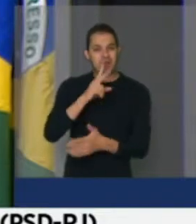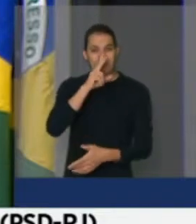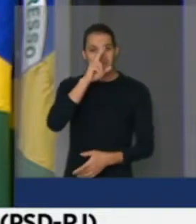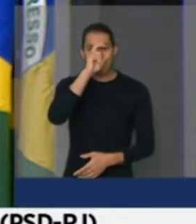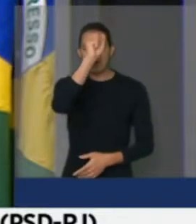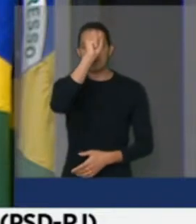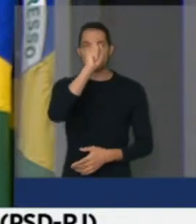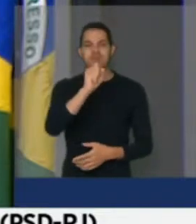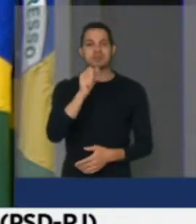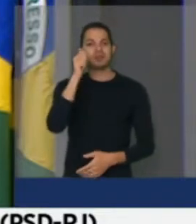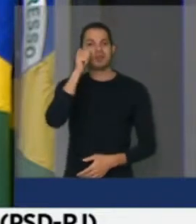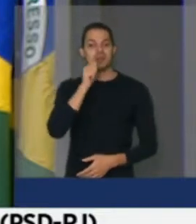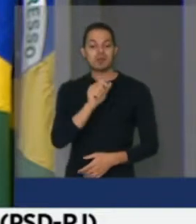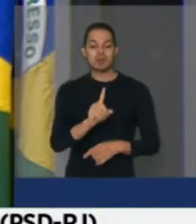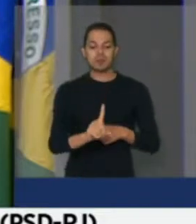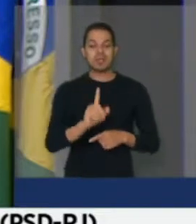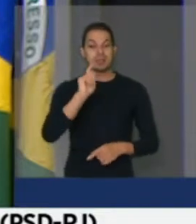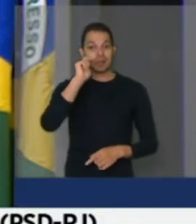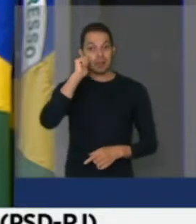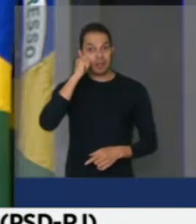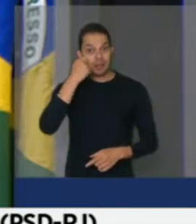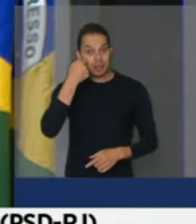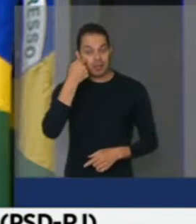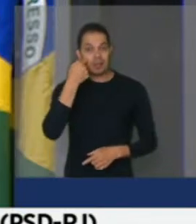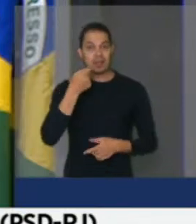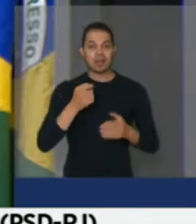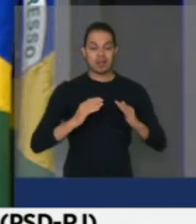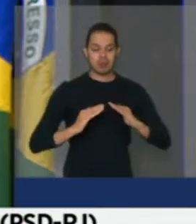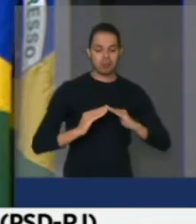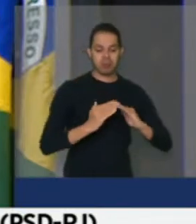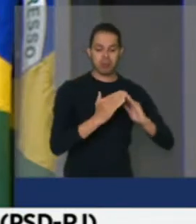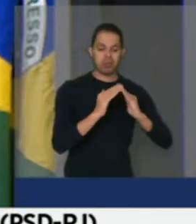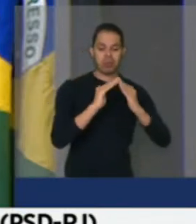Uma mulher negra e oriunda da favela.